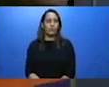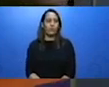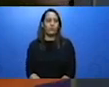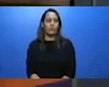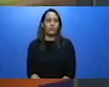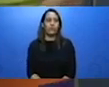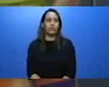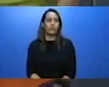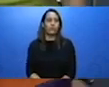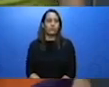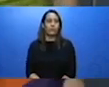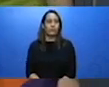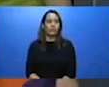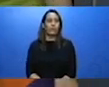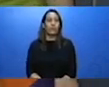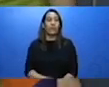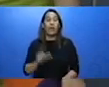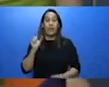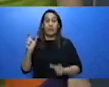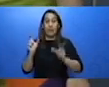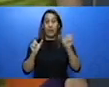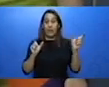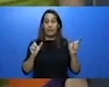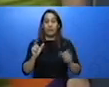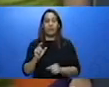certo? Então, vamos lá escrever?